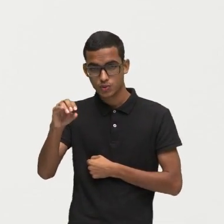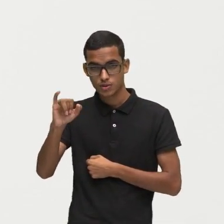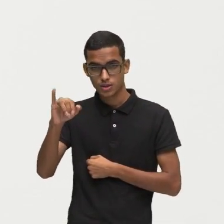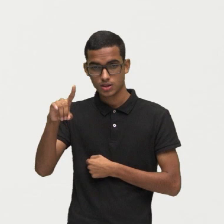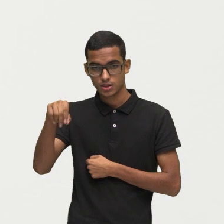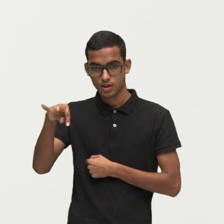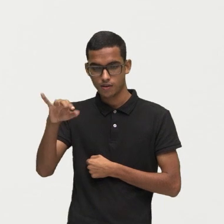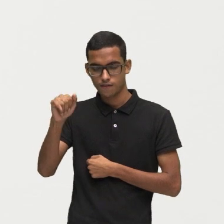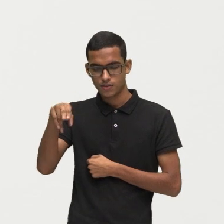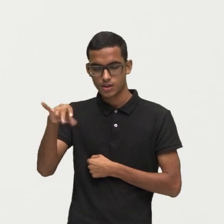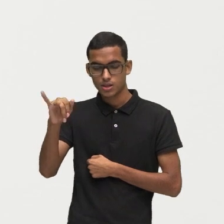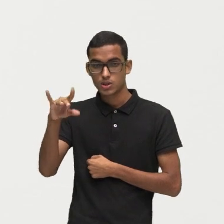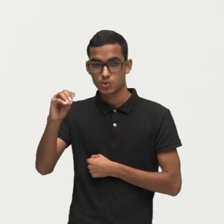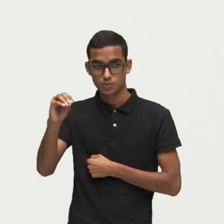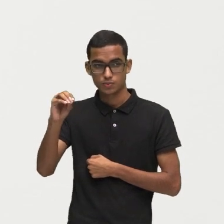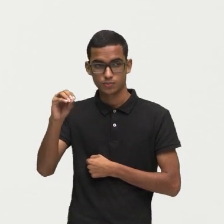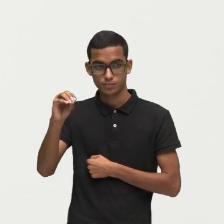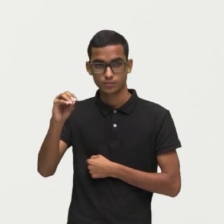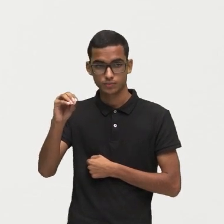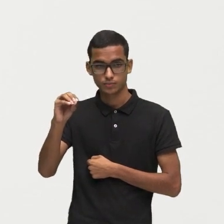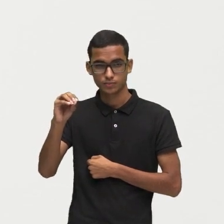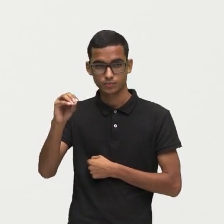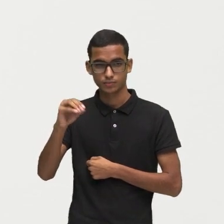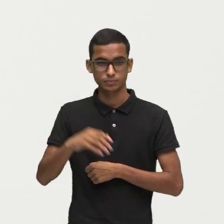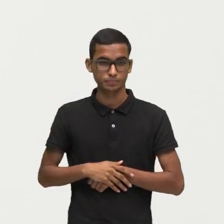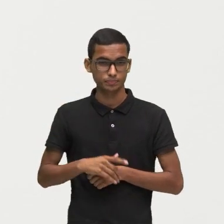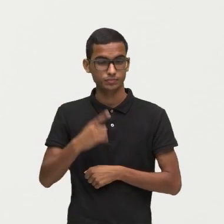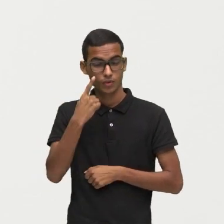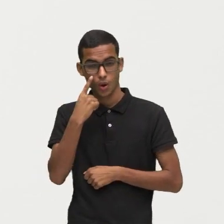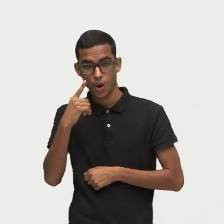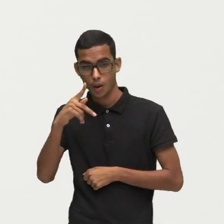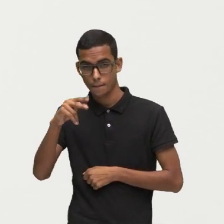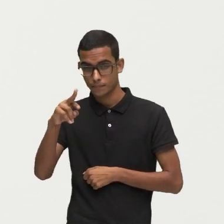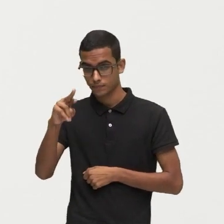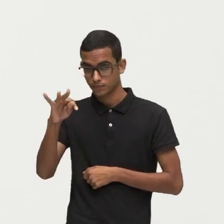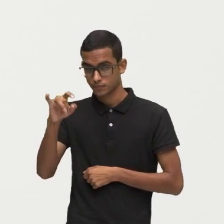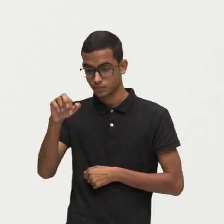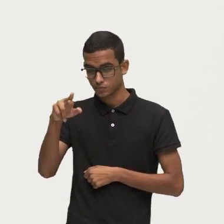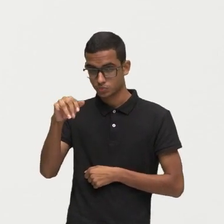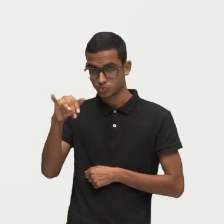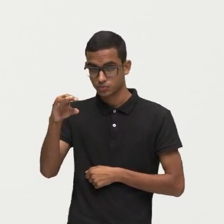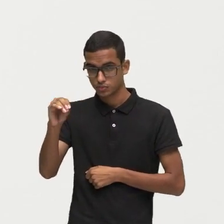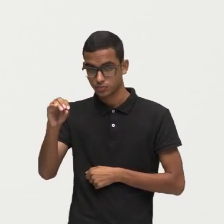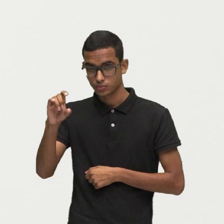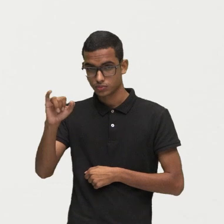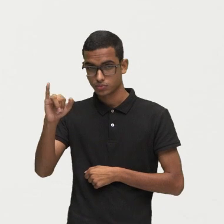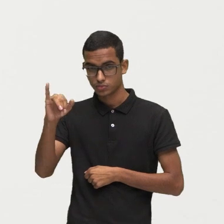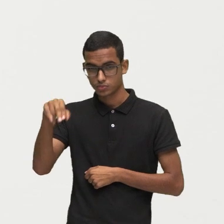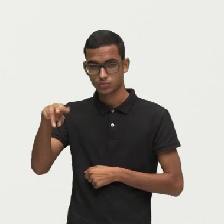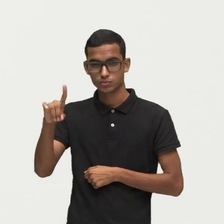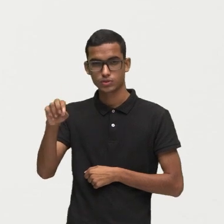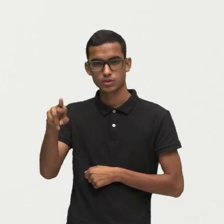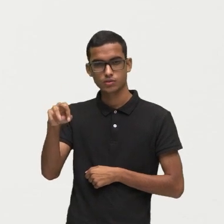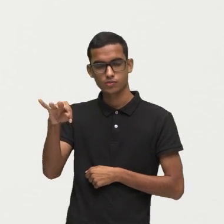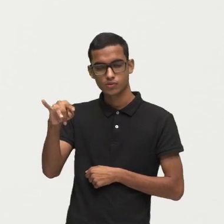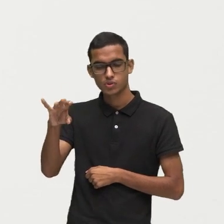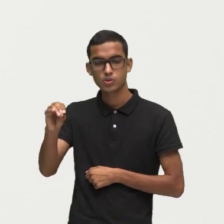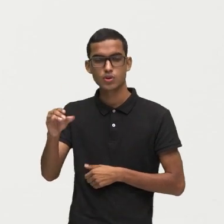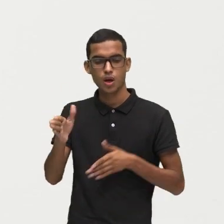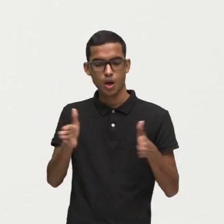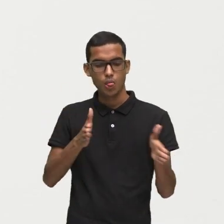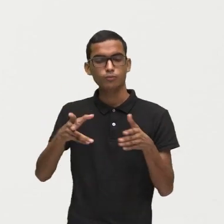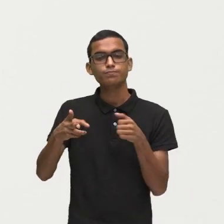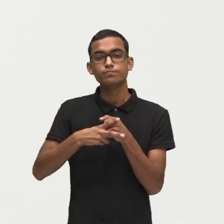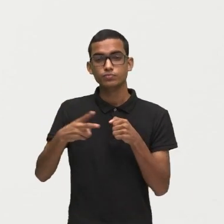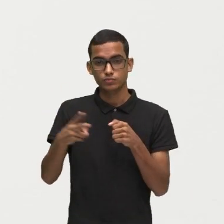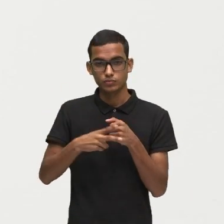indefinido. Observem que pretérito indefinido é um tempo verbal que a gente vai trabalhar